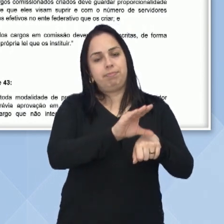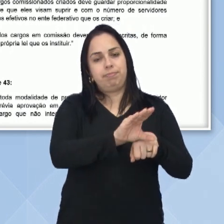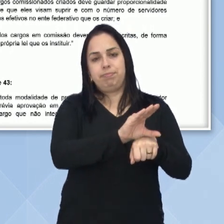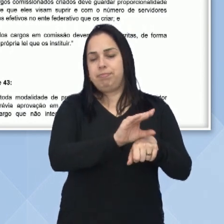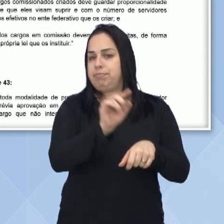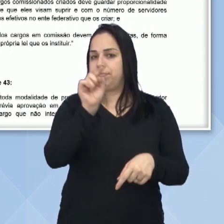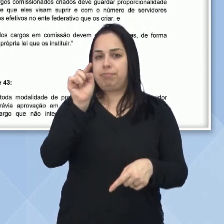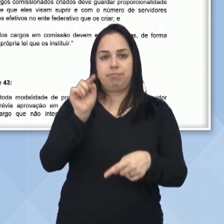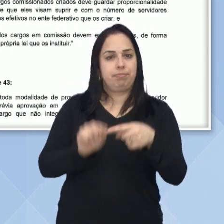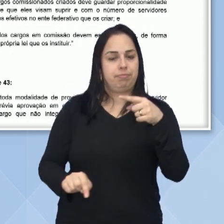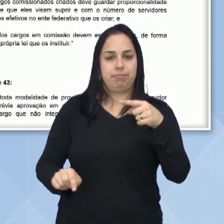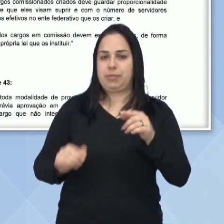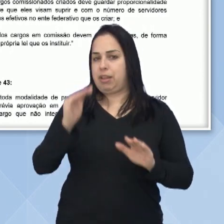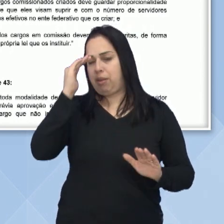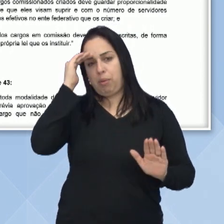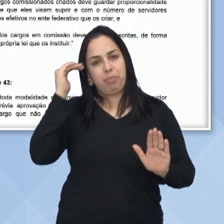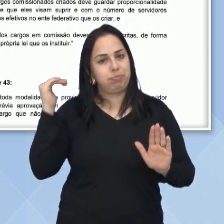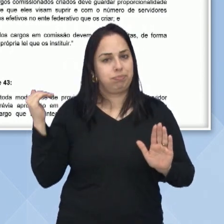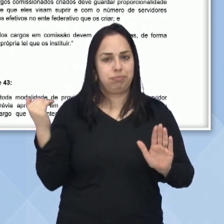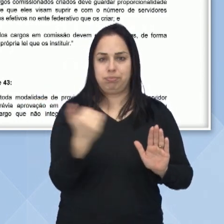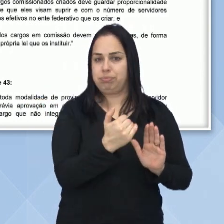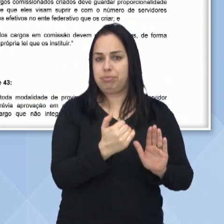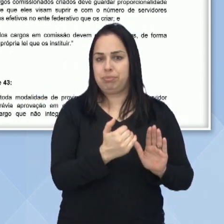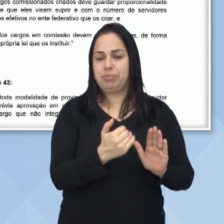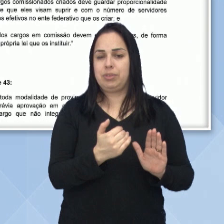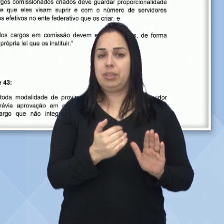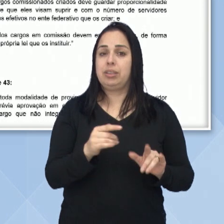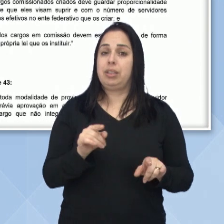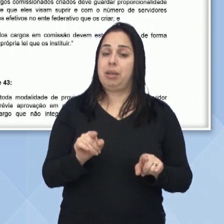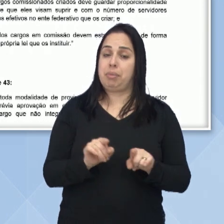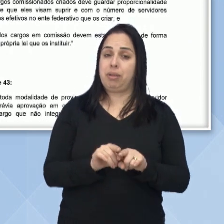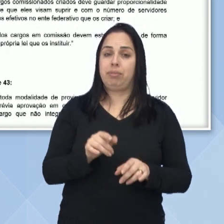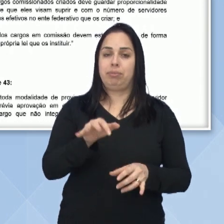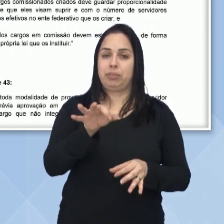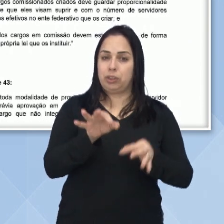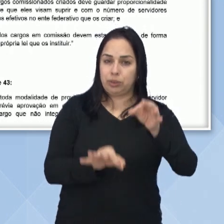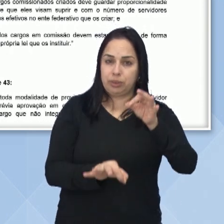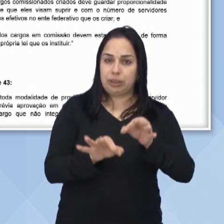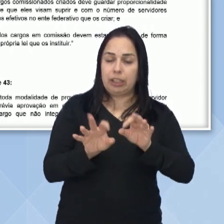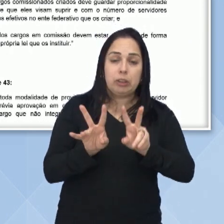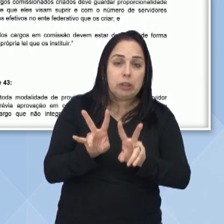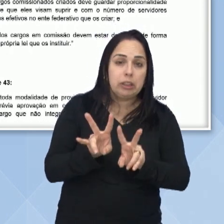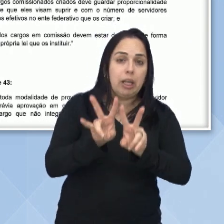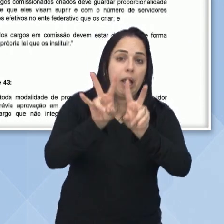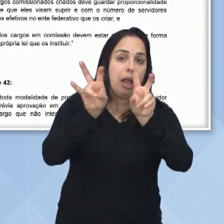constitucional e firmes posicionamentos jurídicos, tema